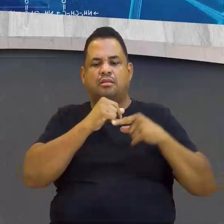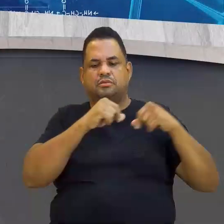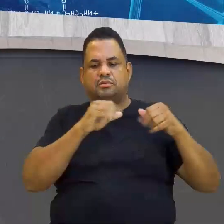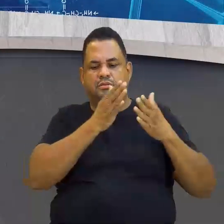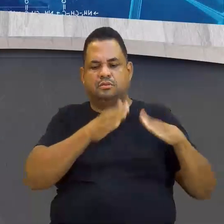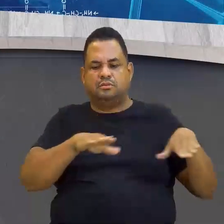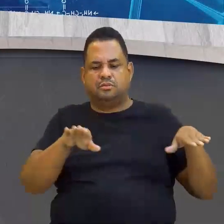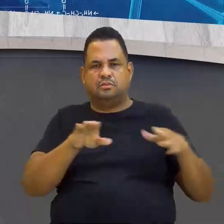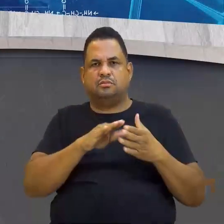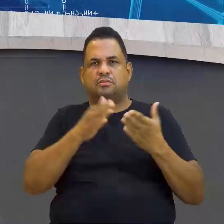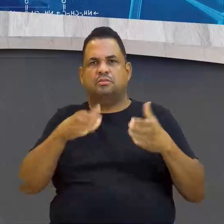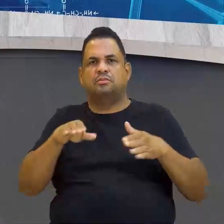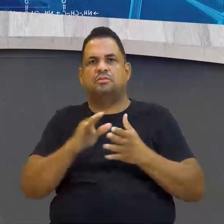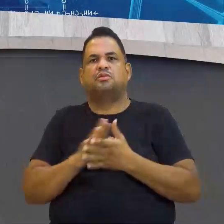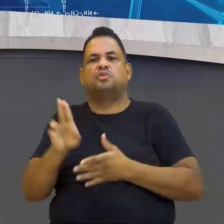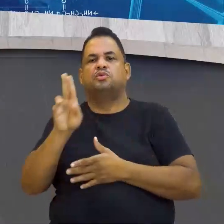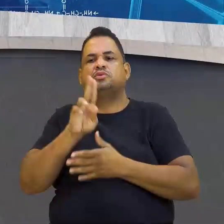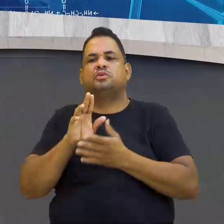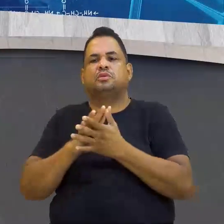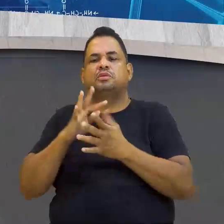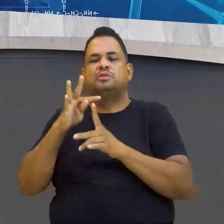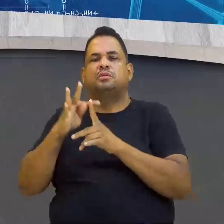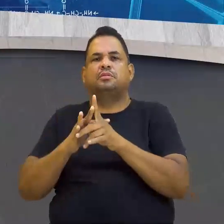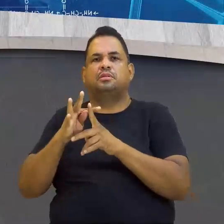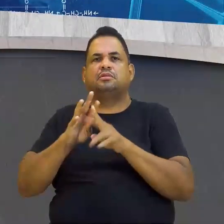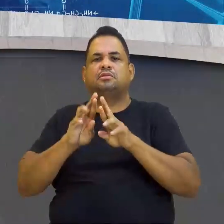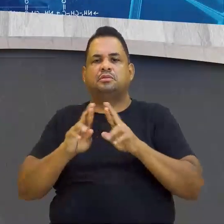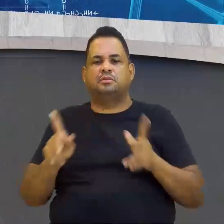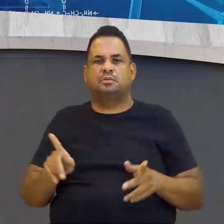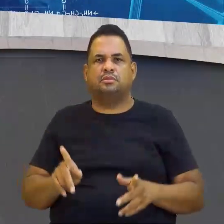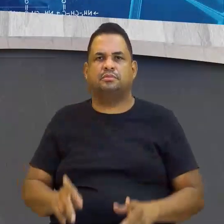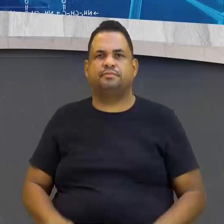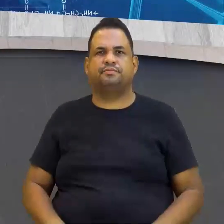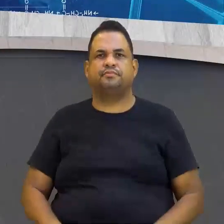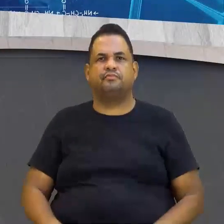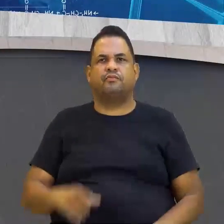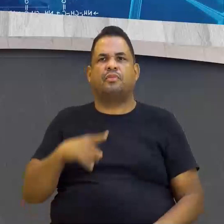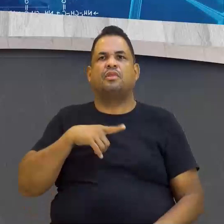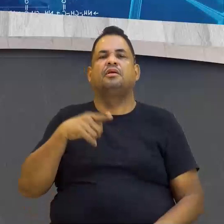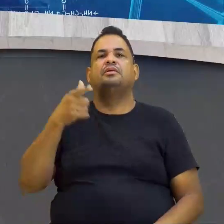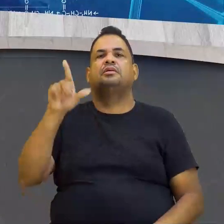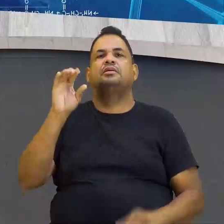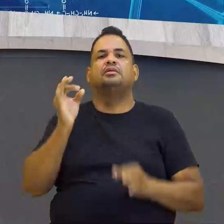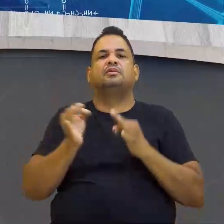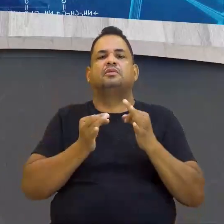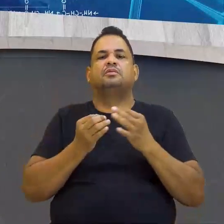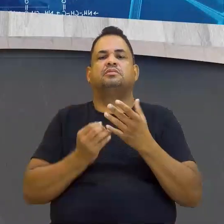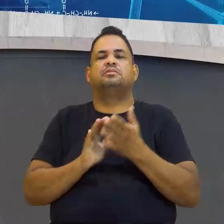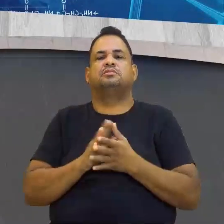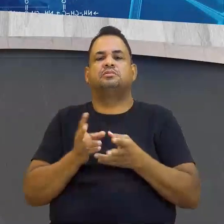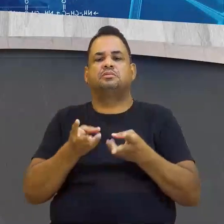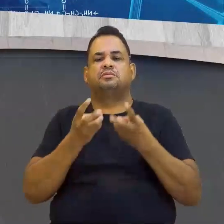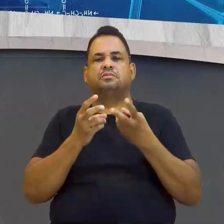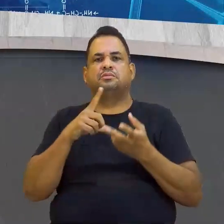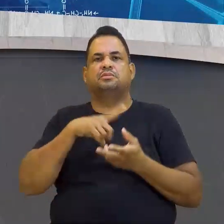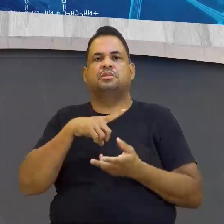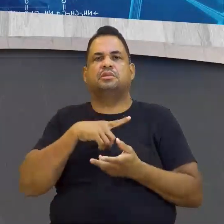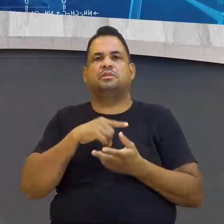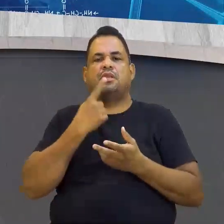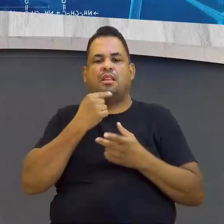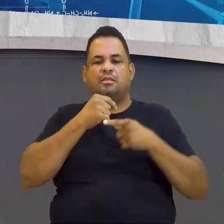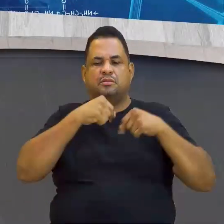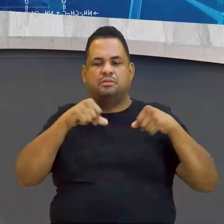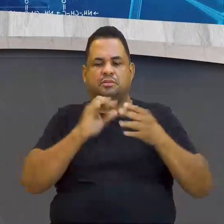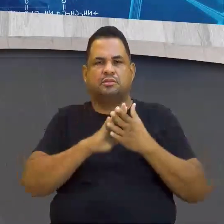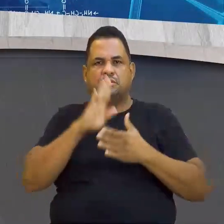pela diferença dessa temperatura. Tranquilo? Mas tem outras formas de se obter o sal. Essa foi a